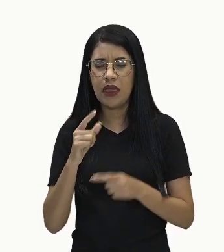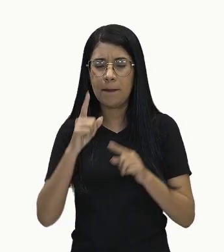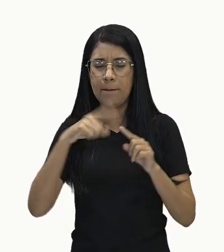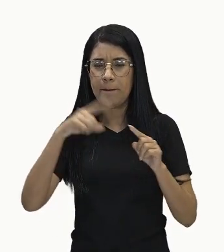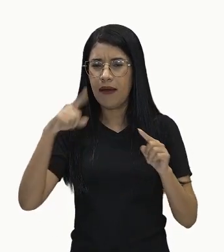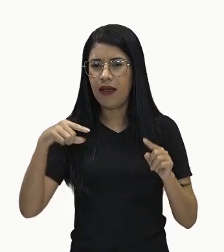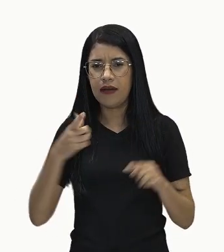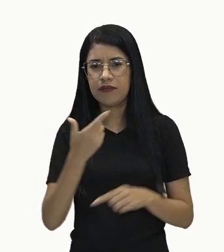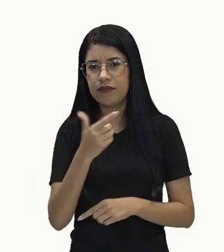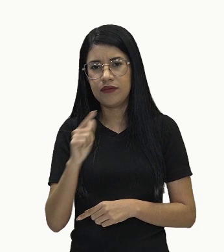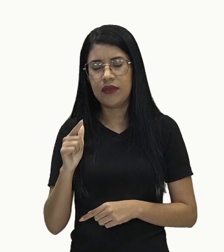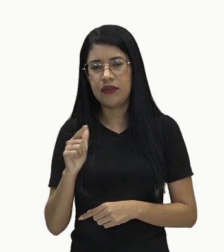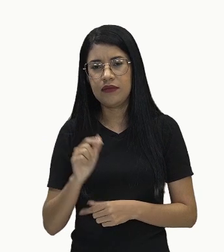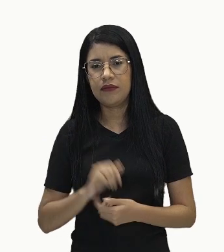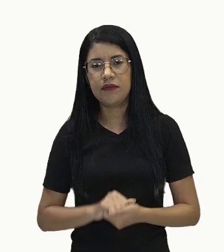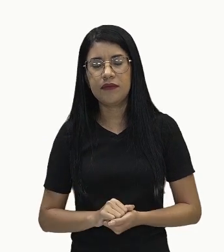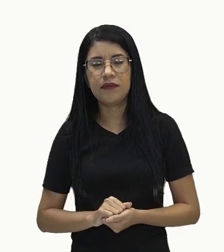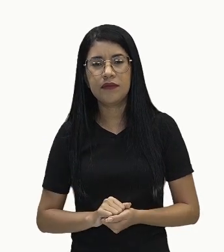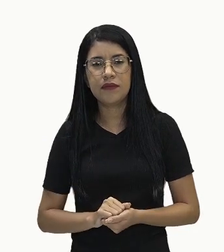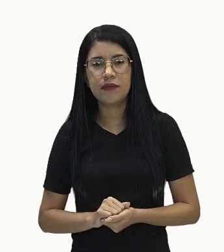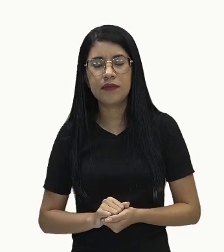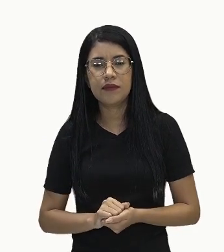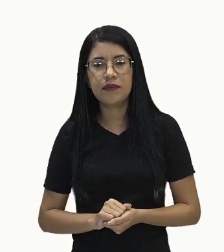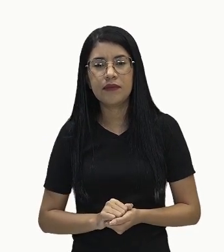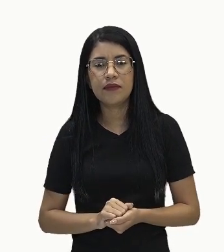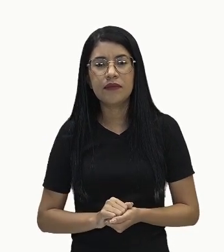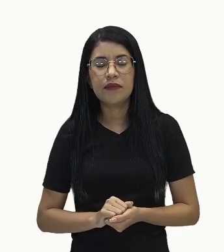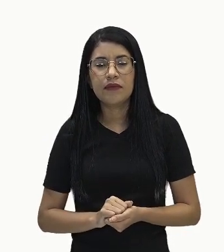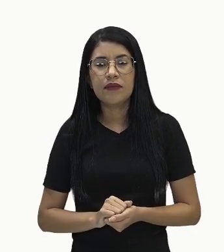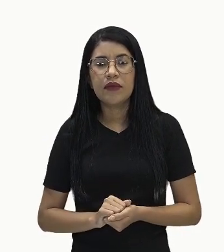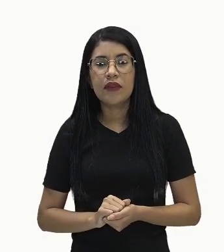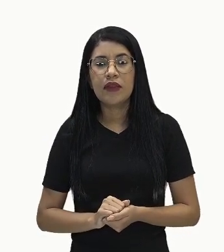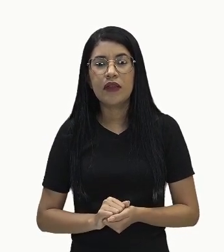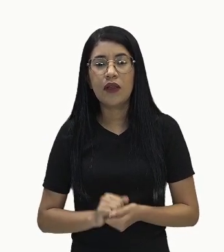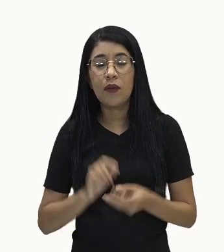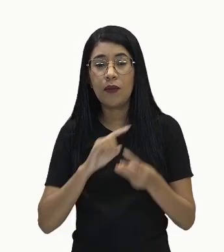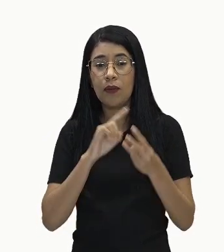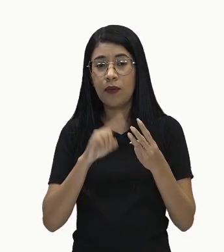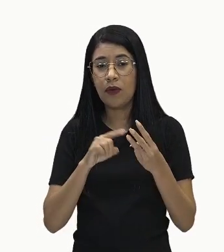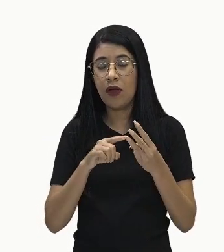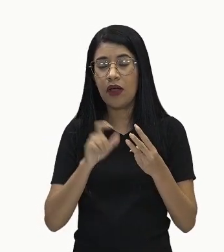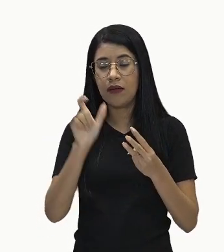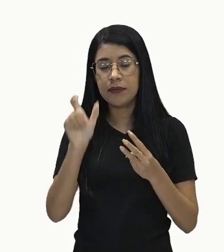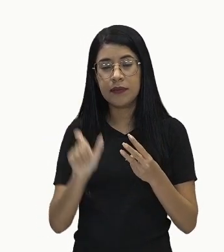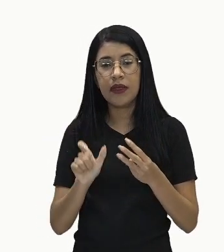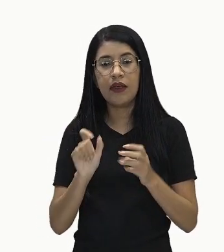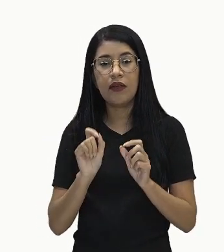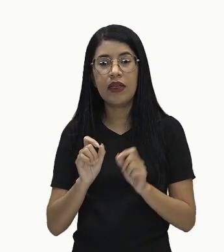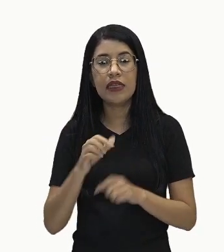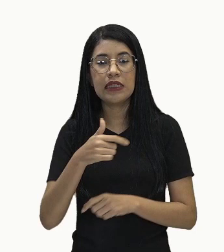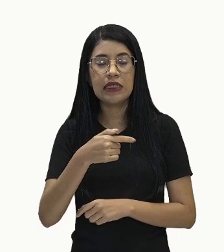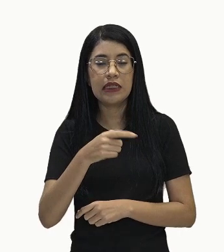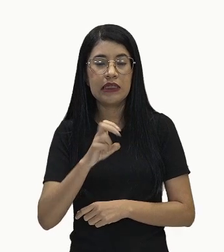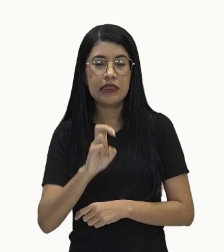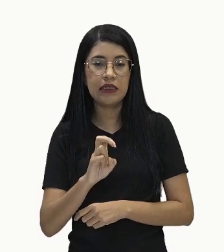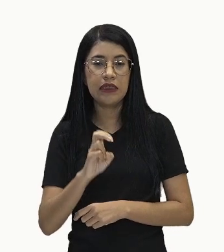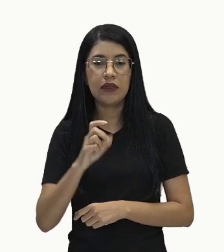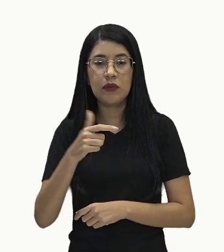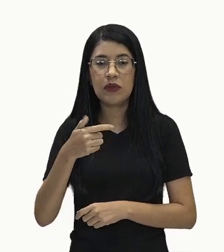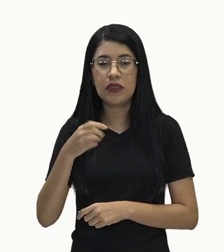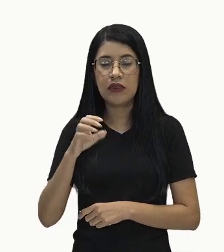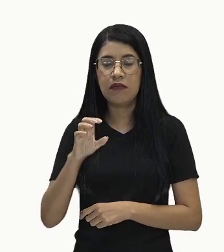8,49. Observe que aqui não entrou nem a questão da variância, ele já entrou direto no desvio padrão. Na